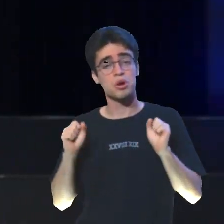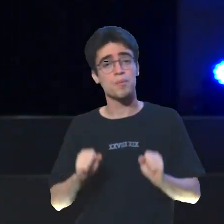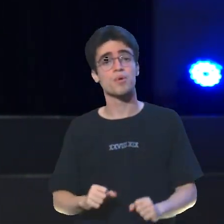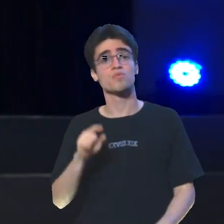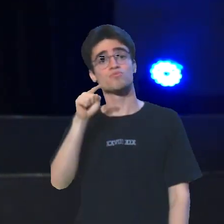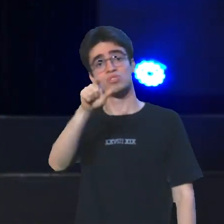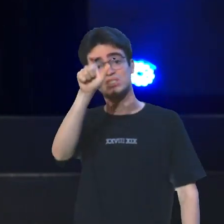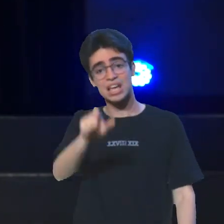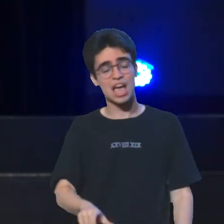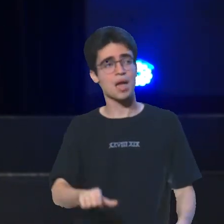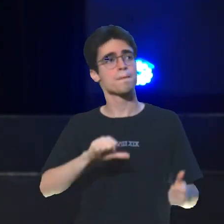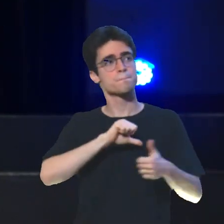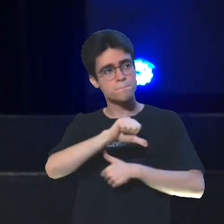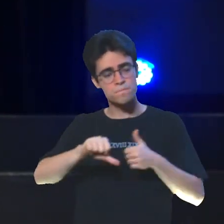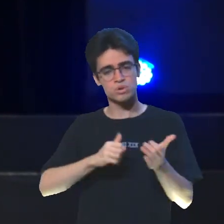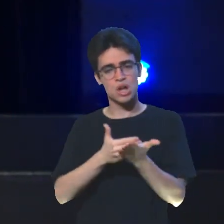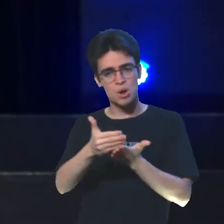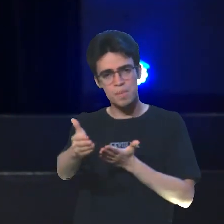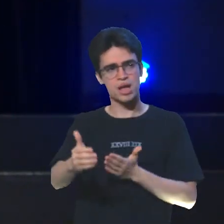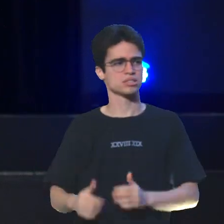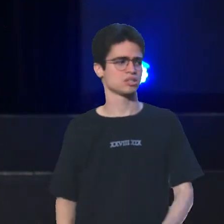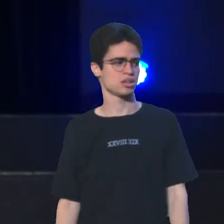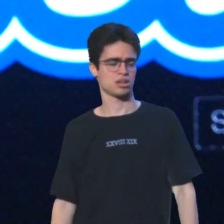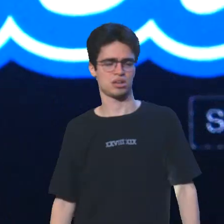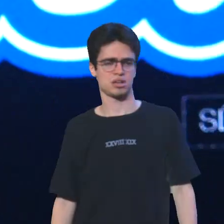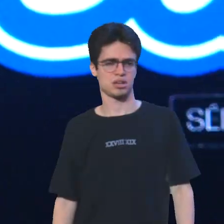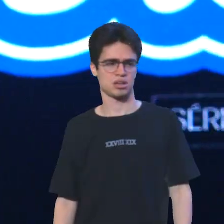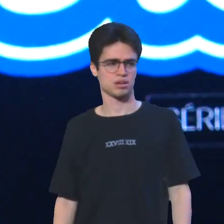quem você é nas suas redes sociais.